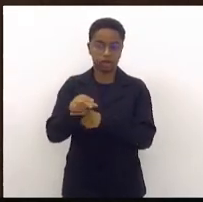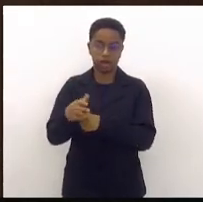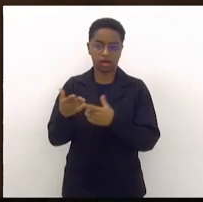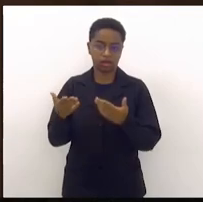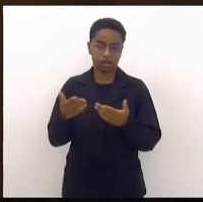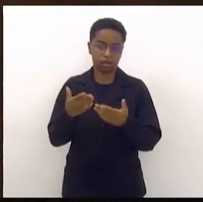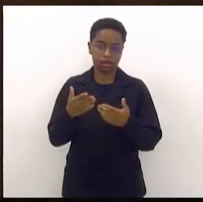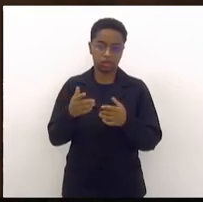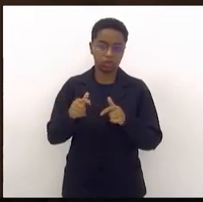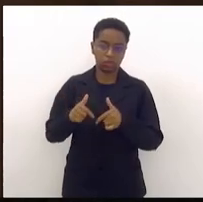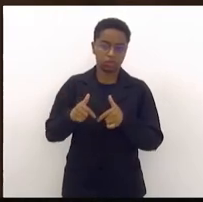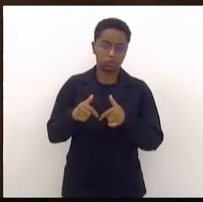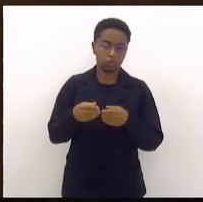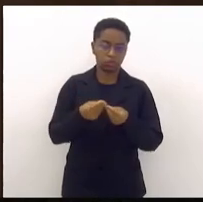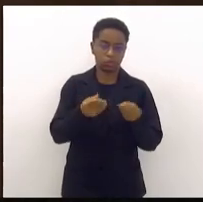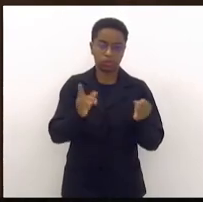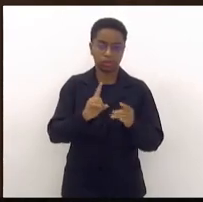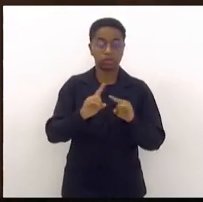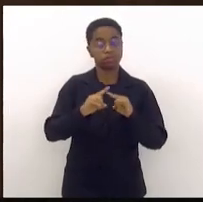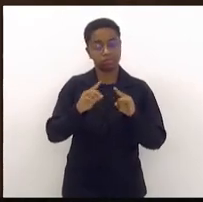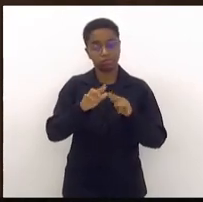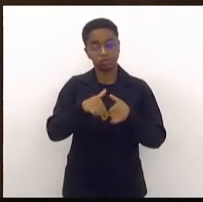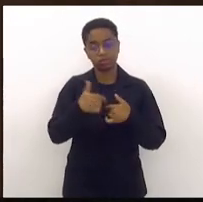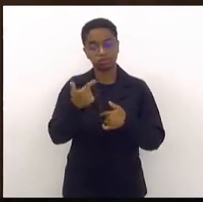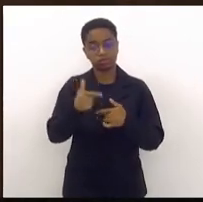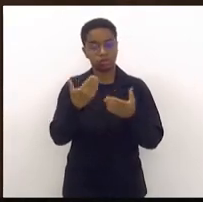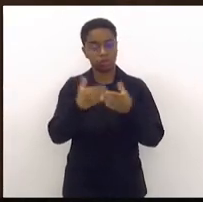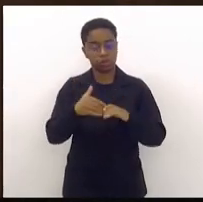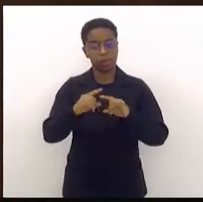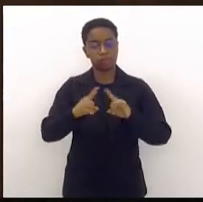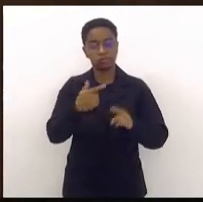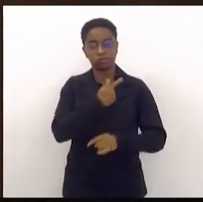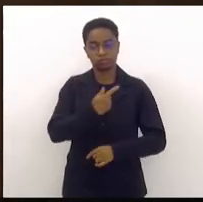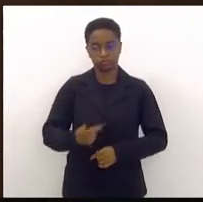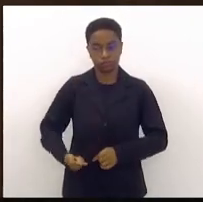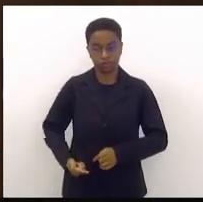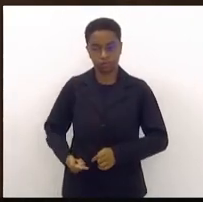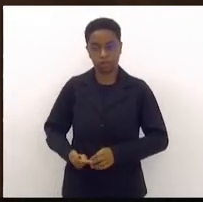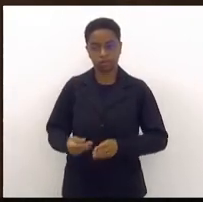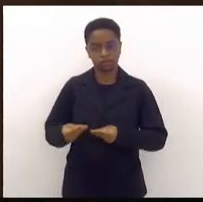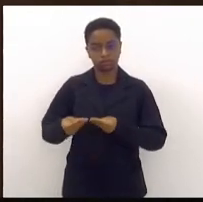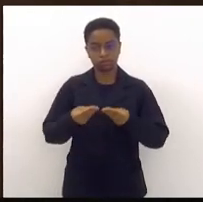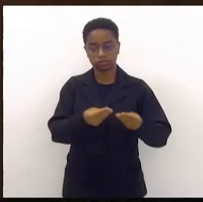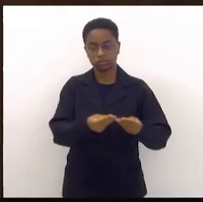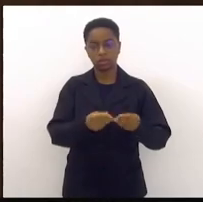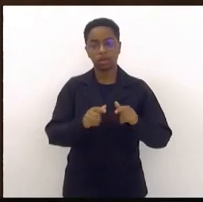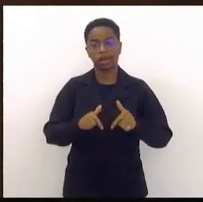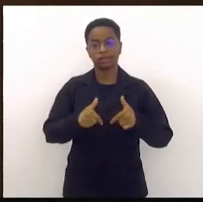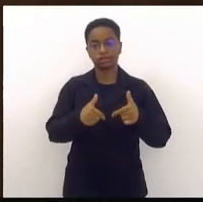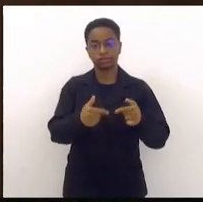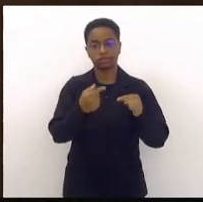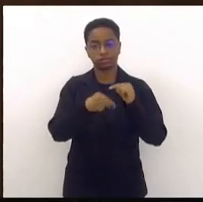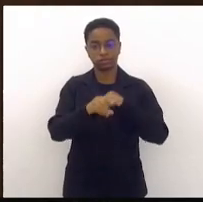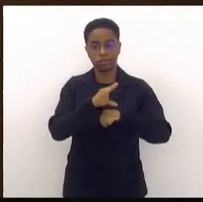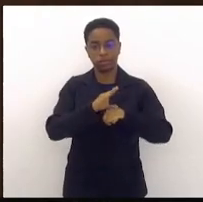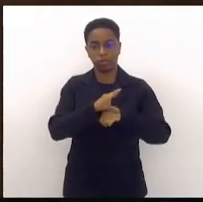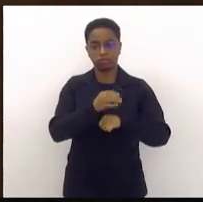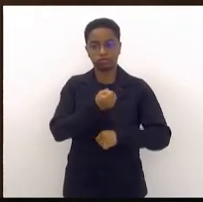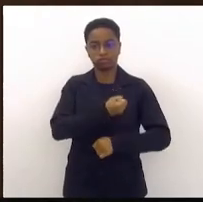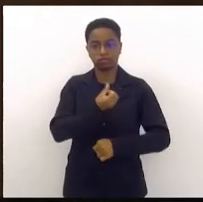não fosse realizado. Por iniciativa do próprio governo, que provocou uma ação direta de inconstitucionalidade, se não me engano,